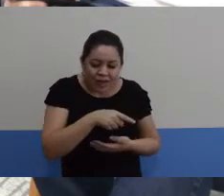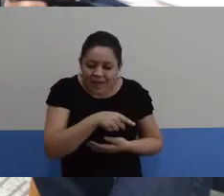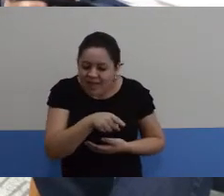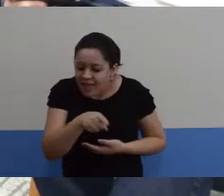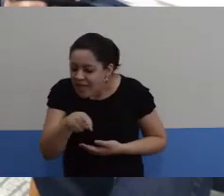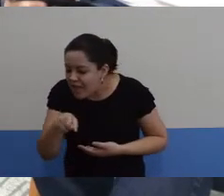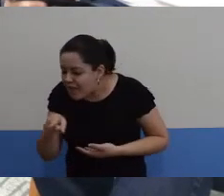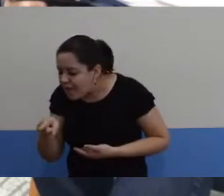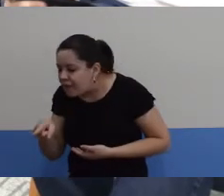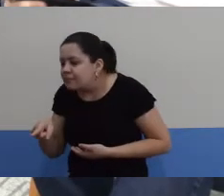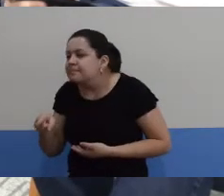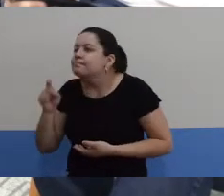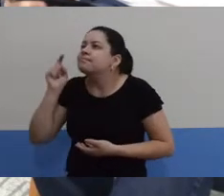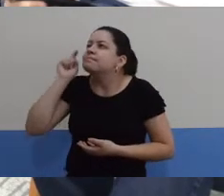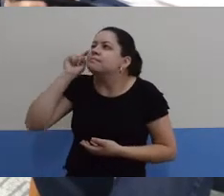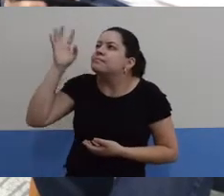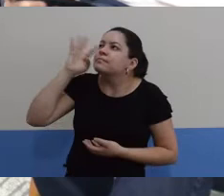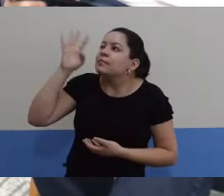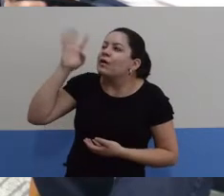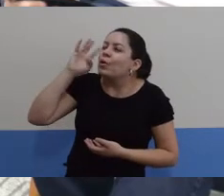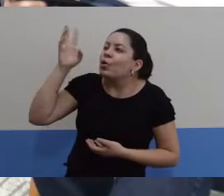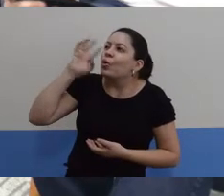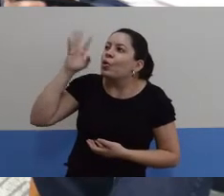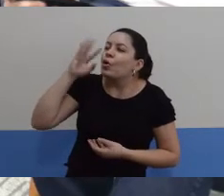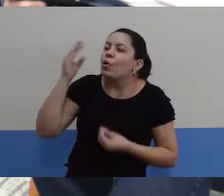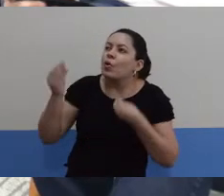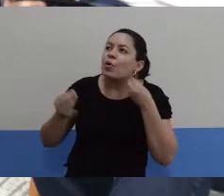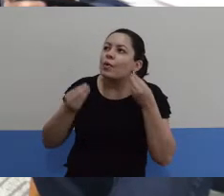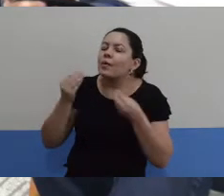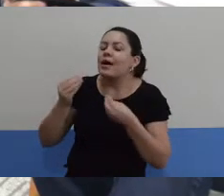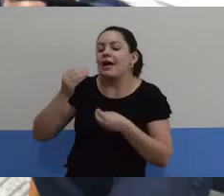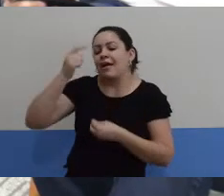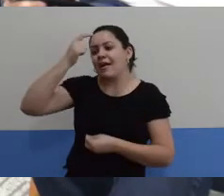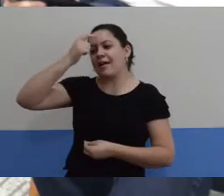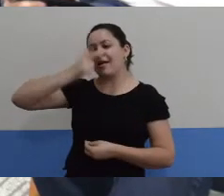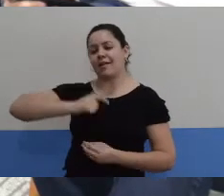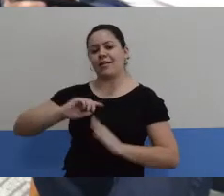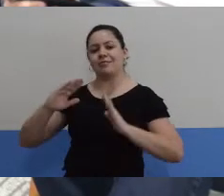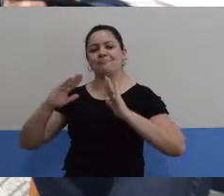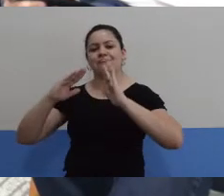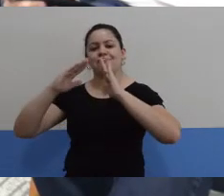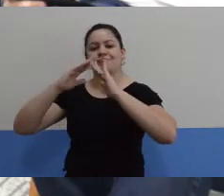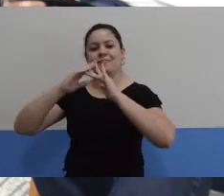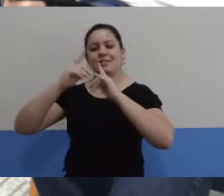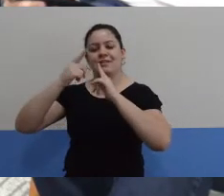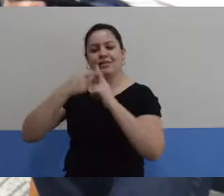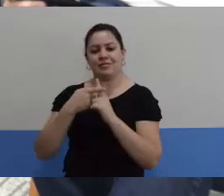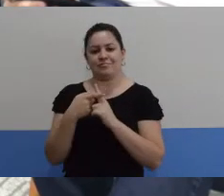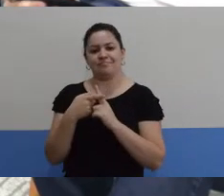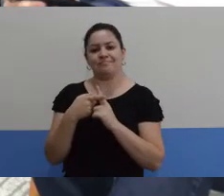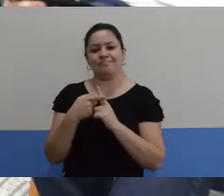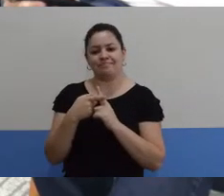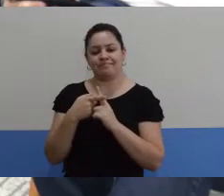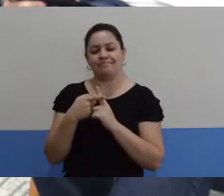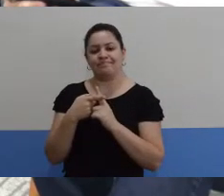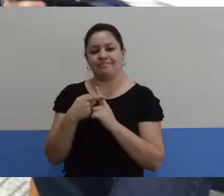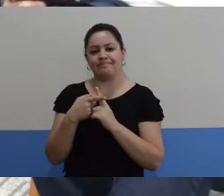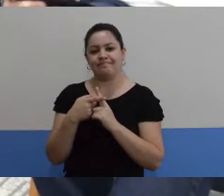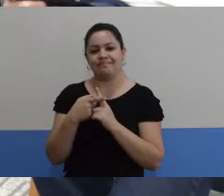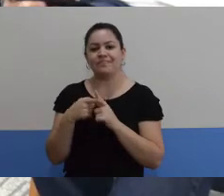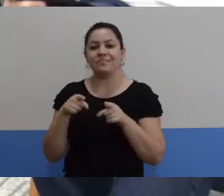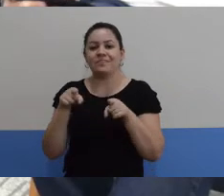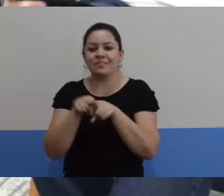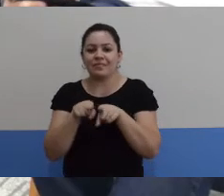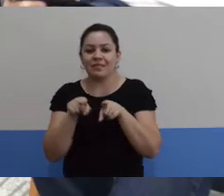igreja que somos chamados a ser. A igreja que somos chamados a ser. Fazer